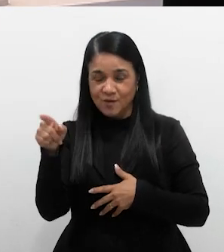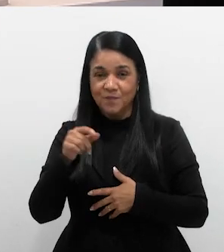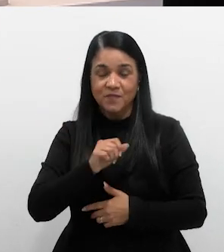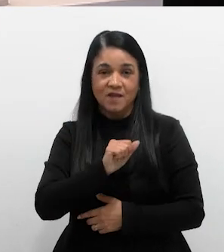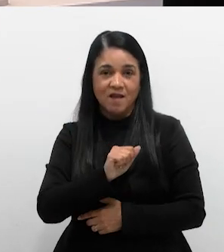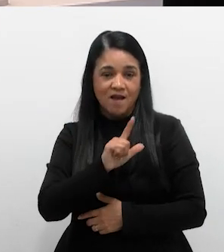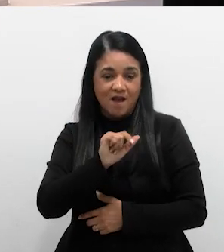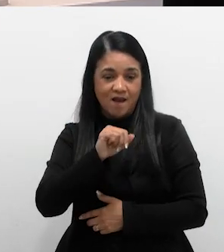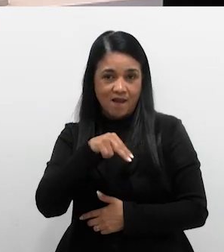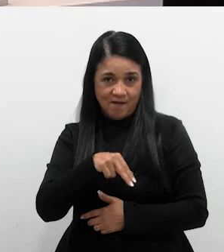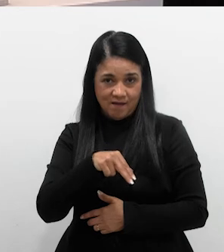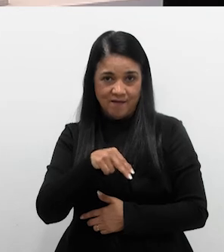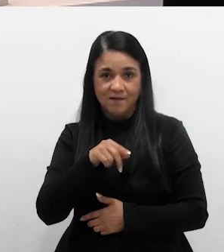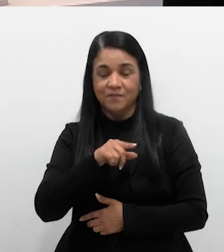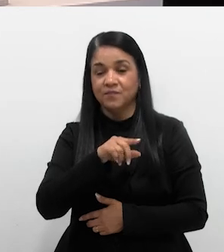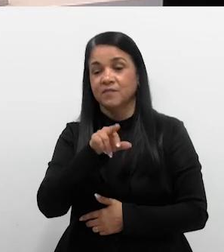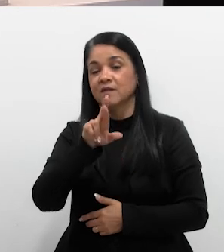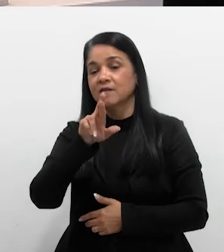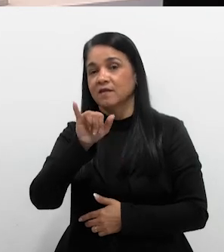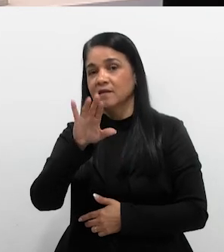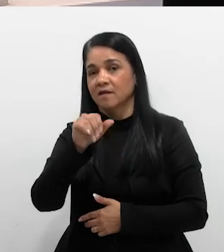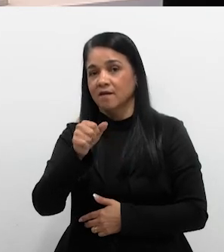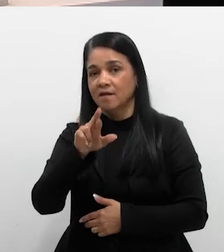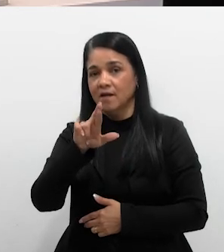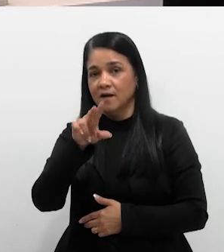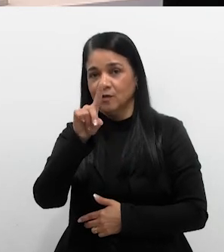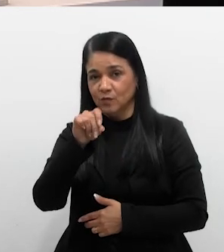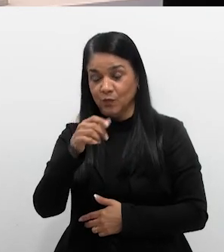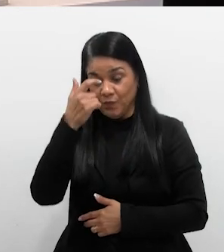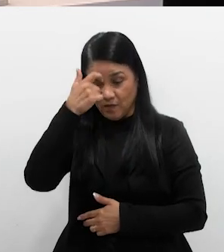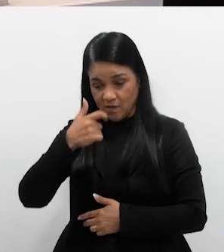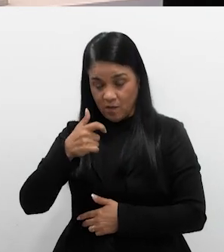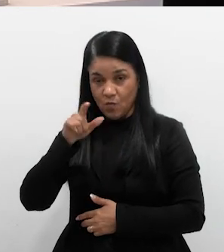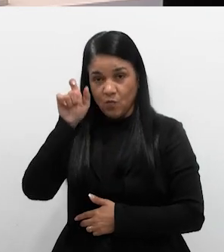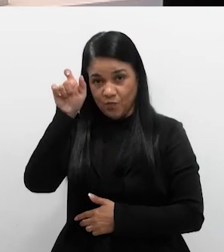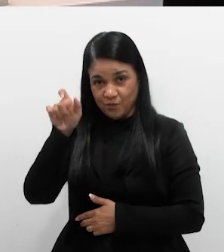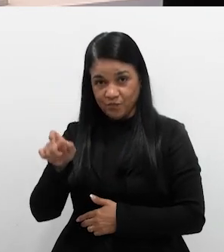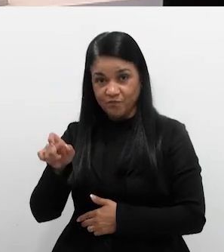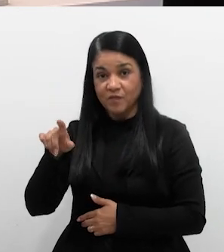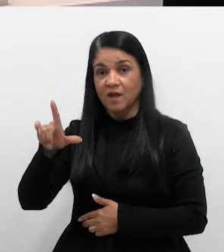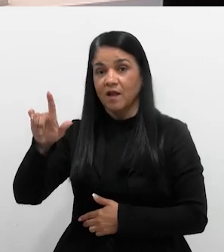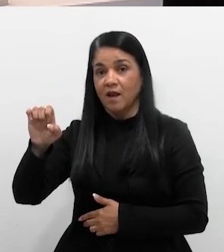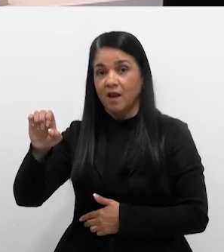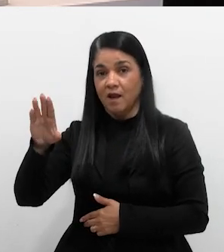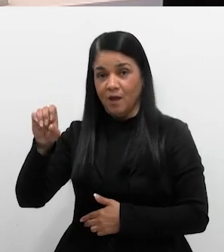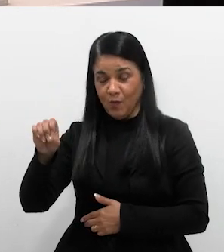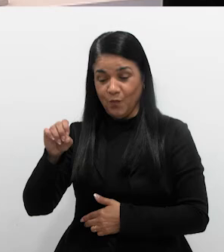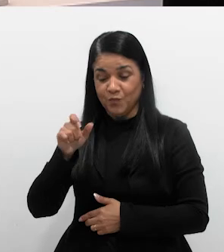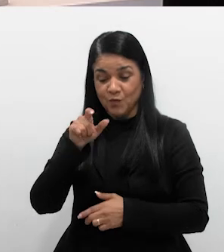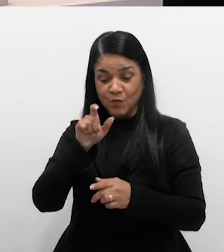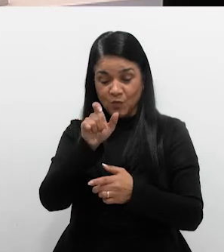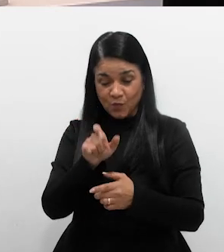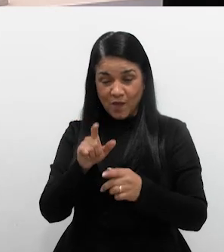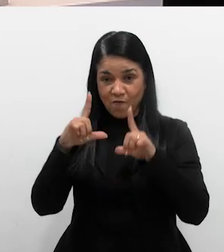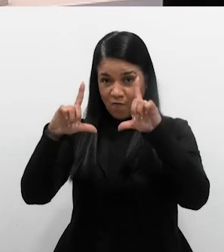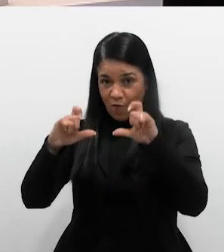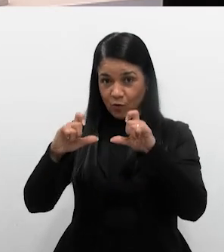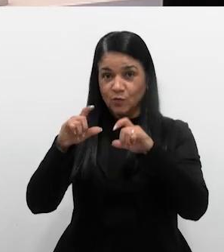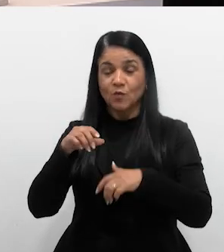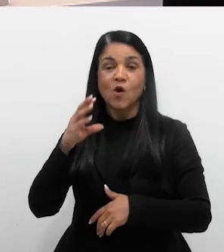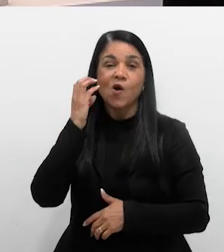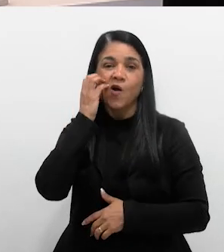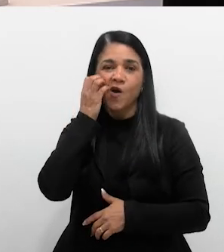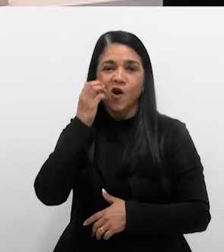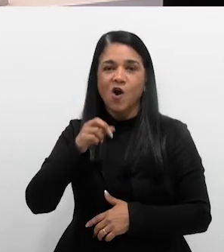lá o Alan, nosso baixinho, o Ricardo, eu e o Léo, né? E a professora no meio.